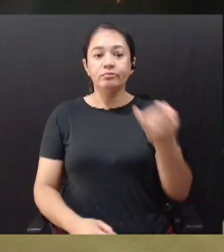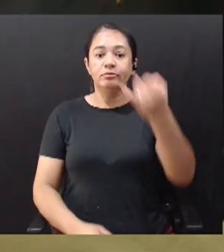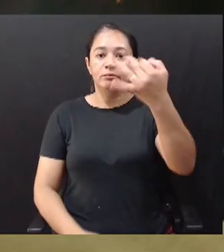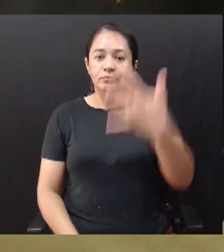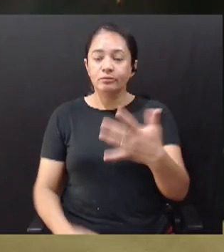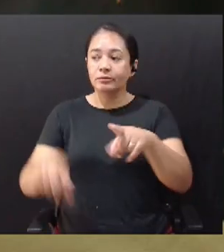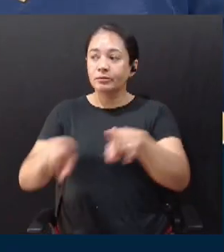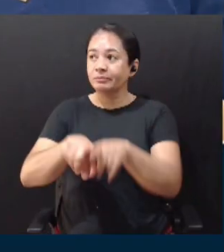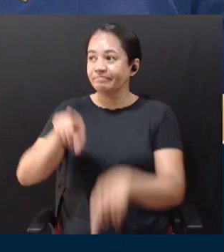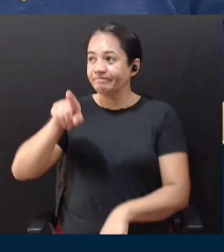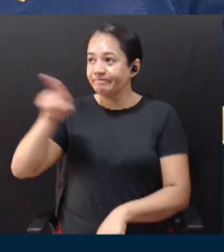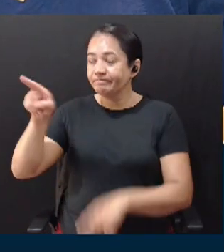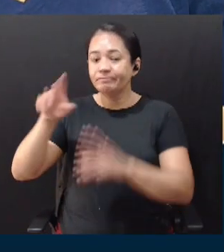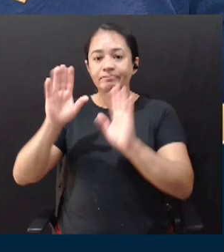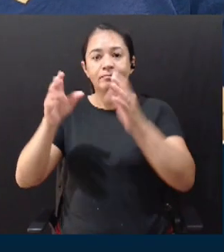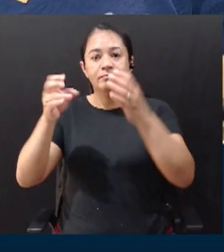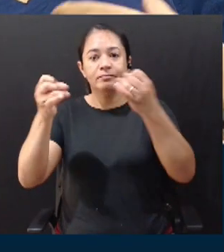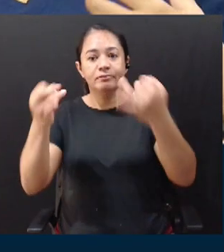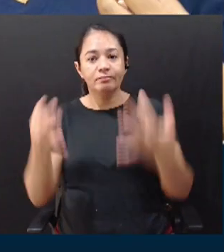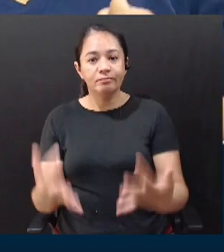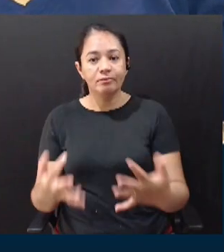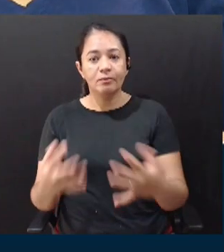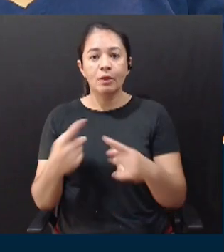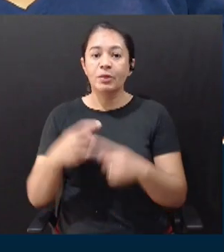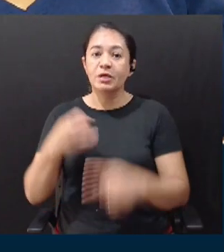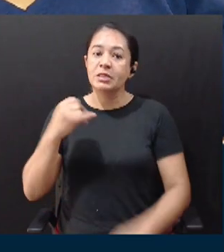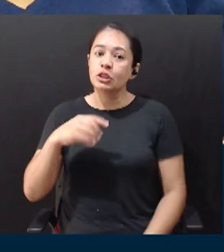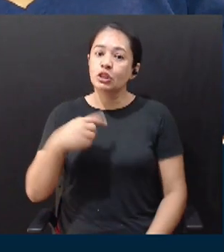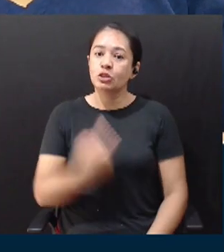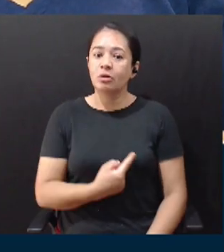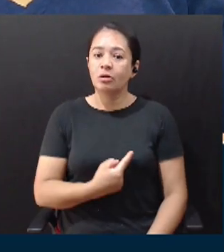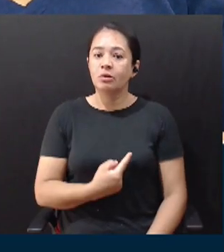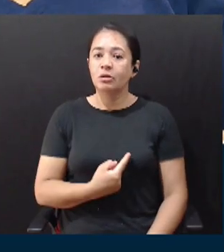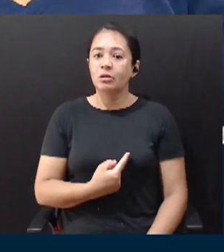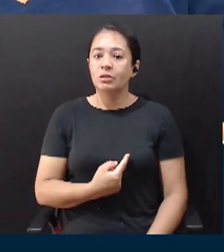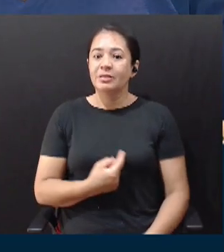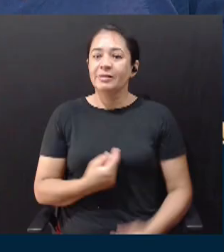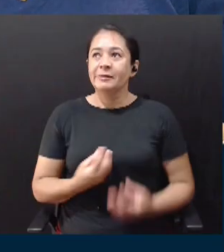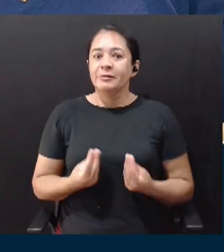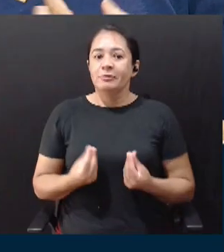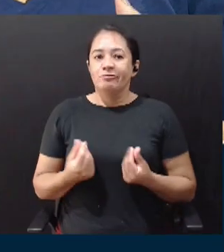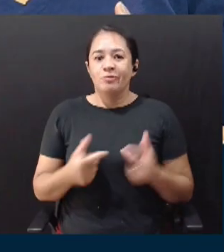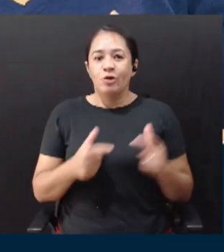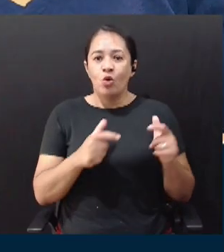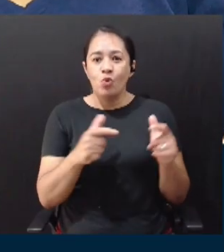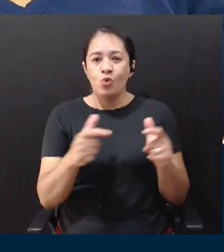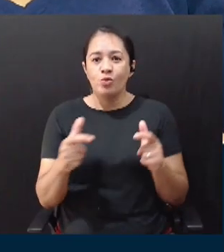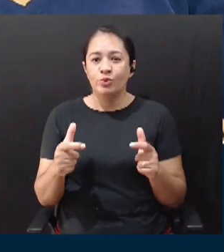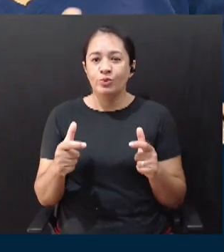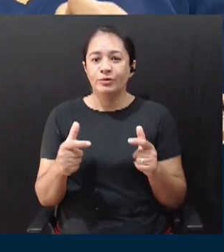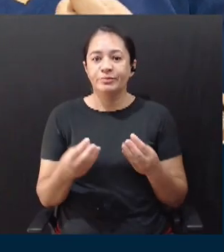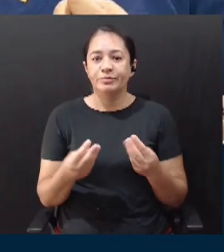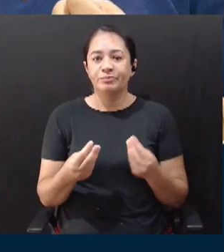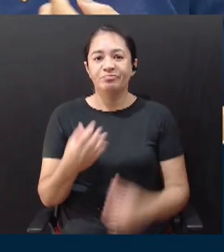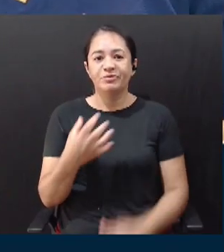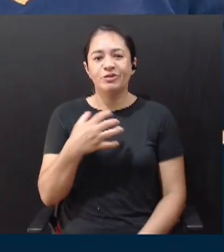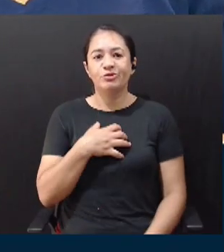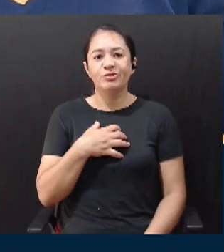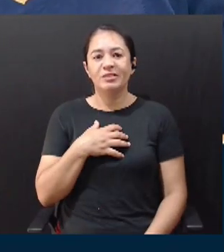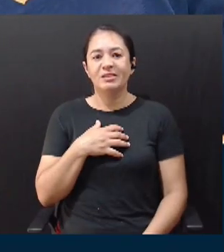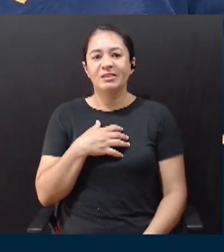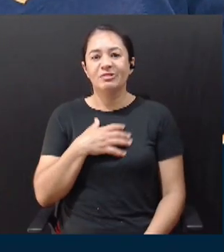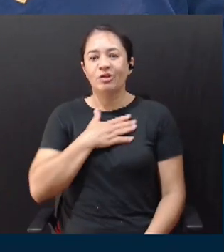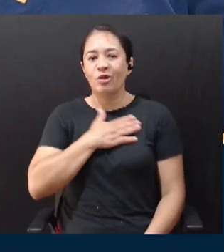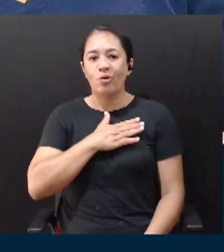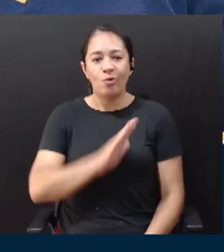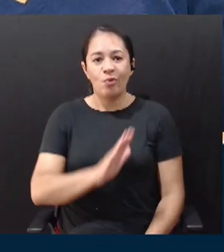Marina? Porque se a gente não se dá bem, se a gente não está no lugar que a gente se sente à vontade para